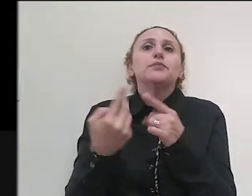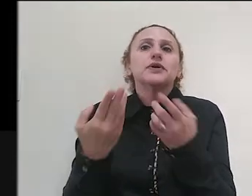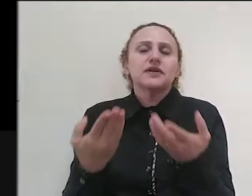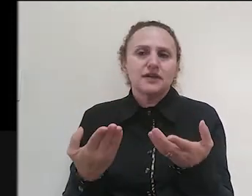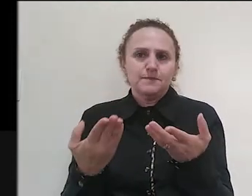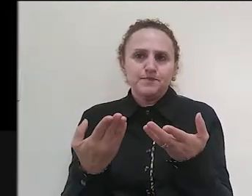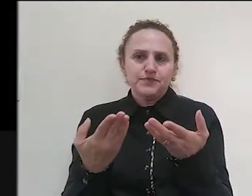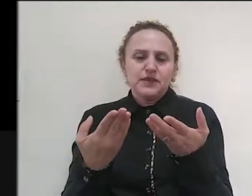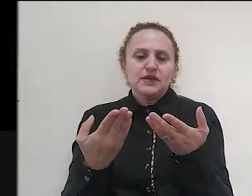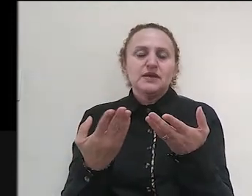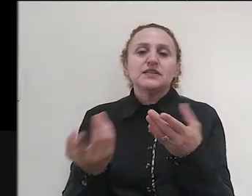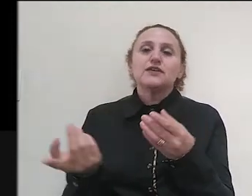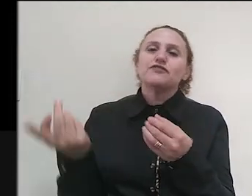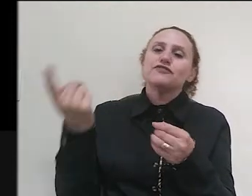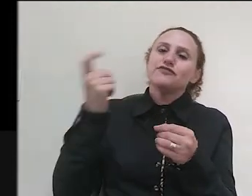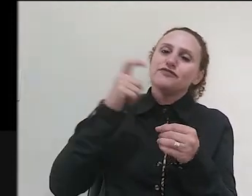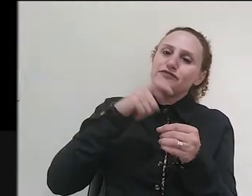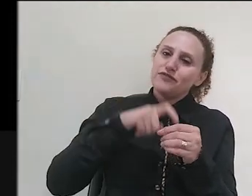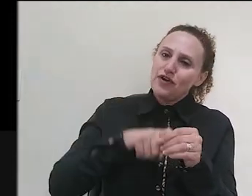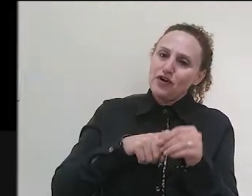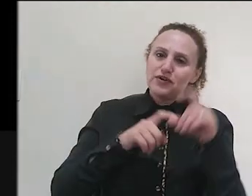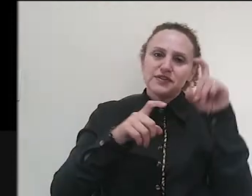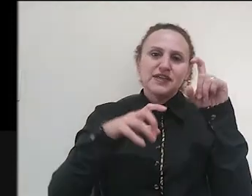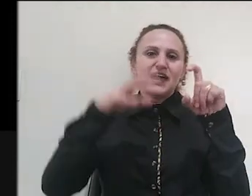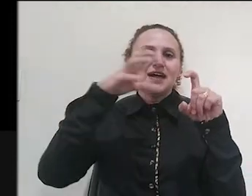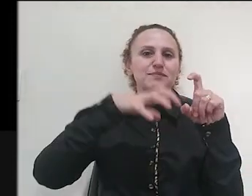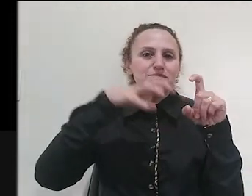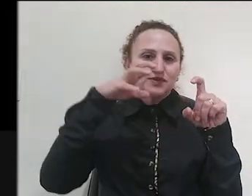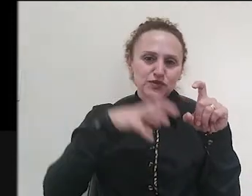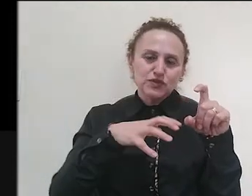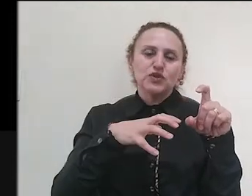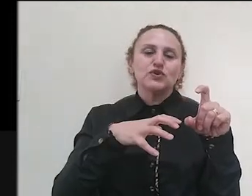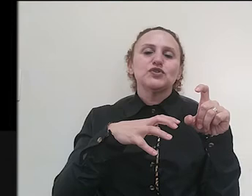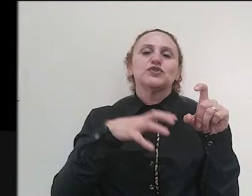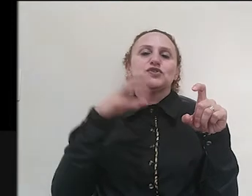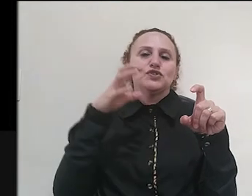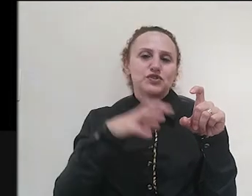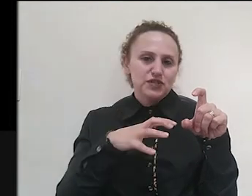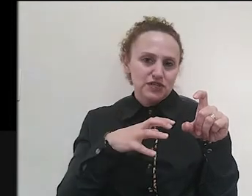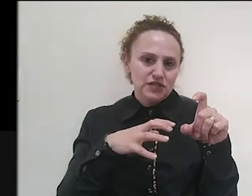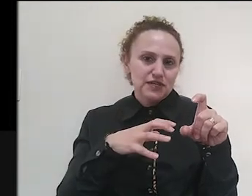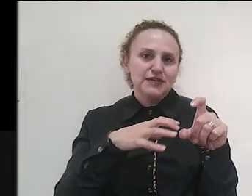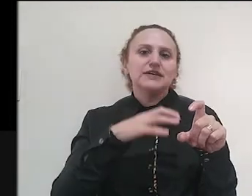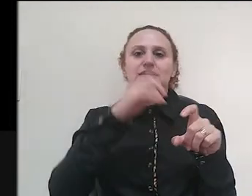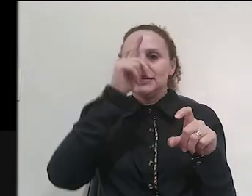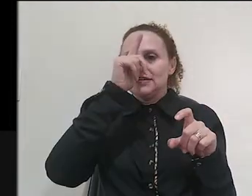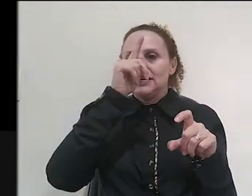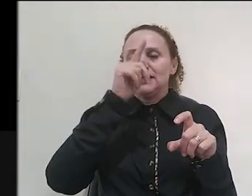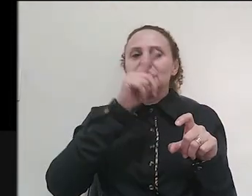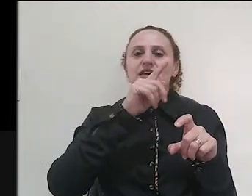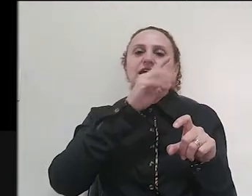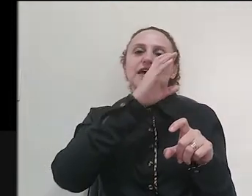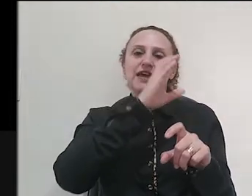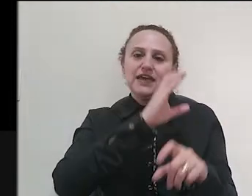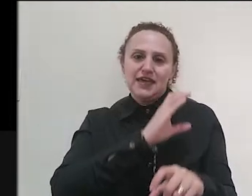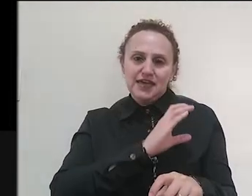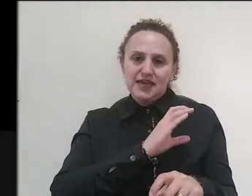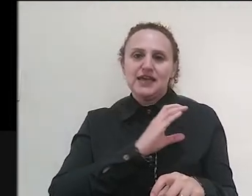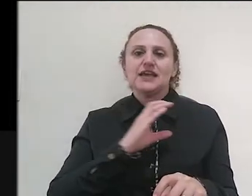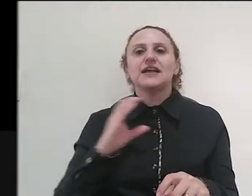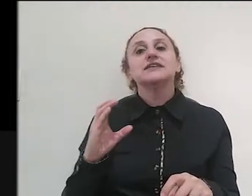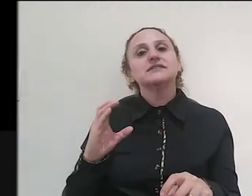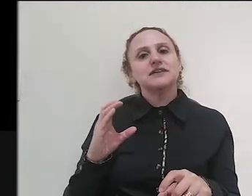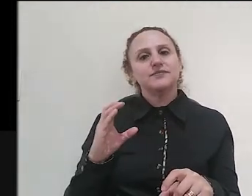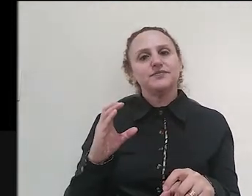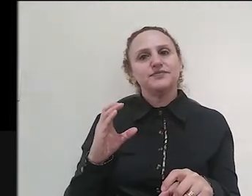à importância, né, da mitologia judaico-cristã que se alia, então, à mitologia